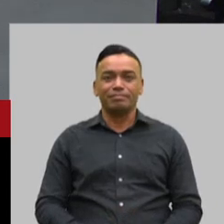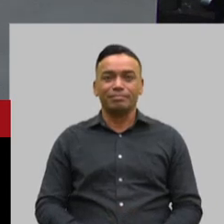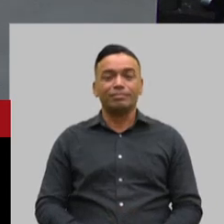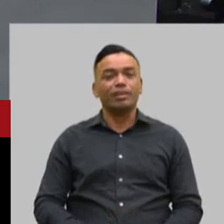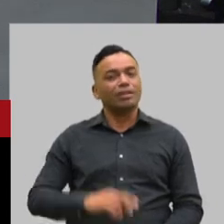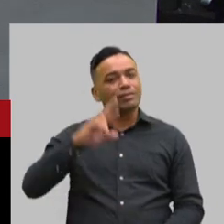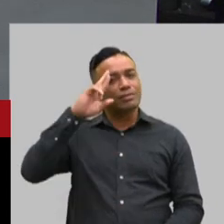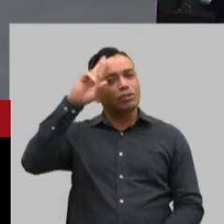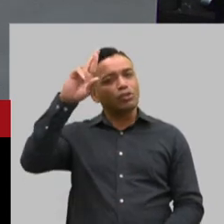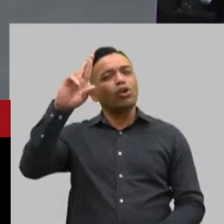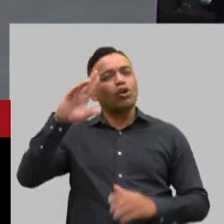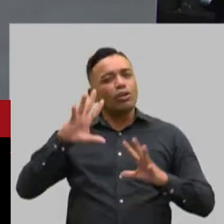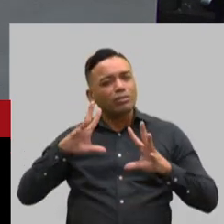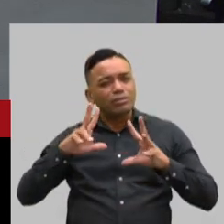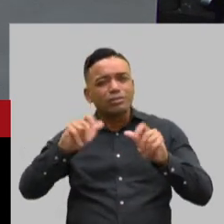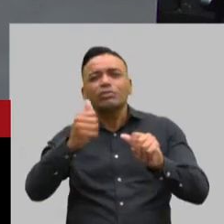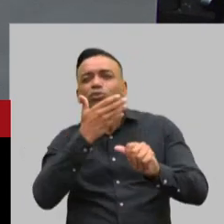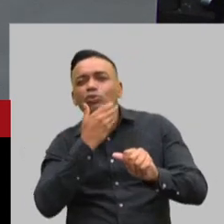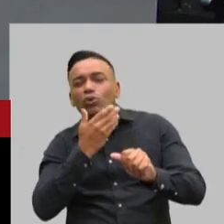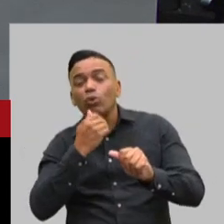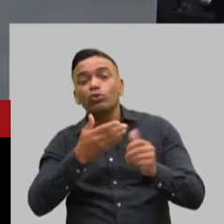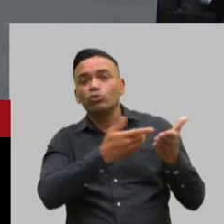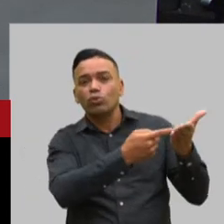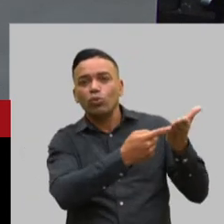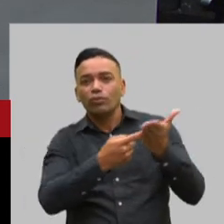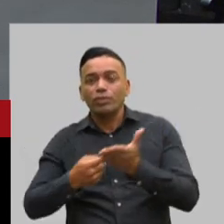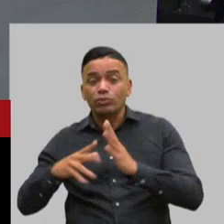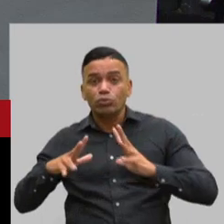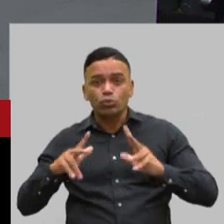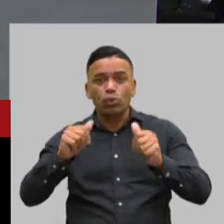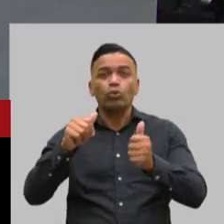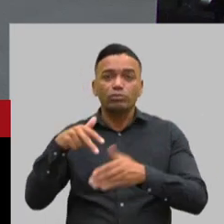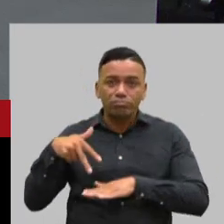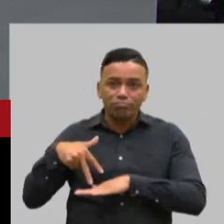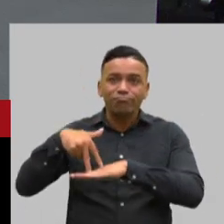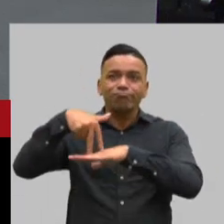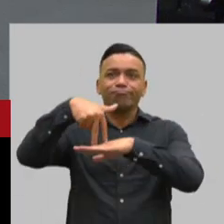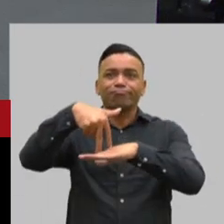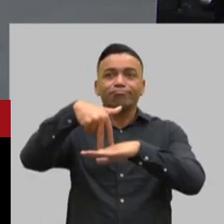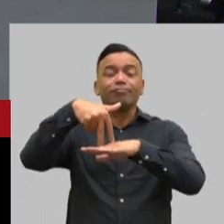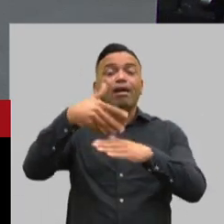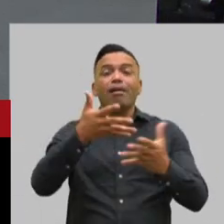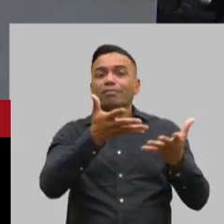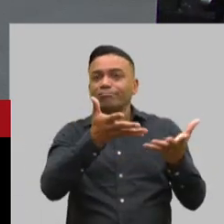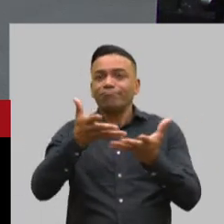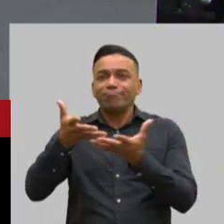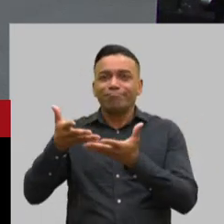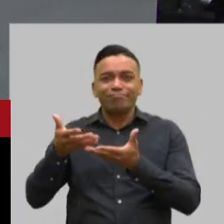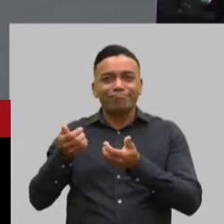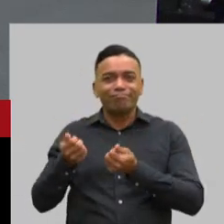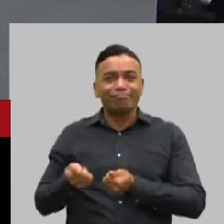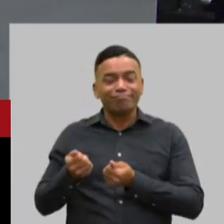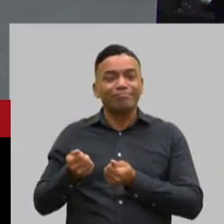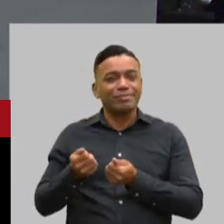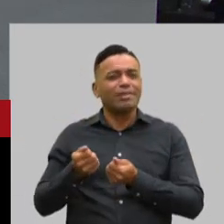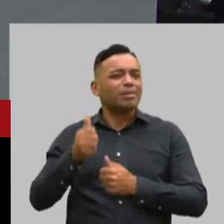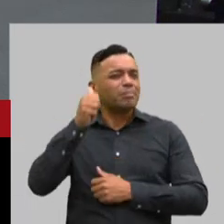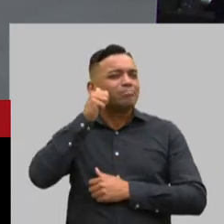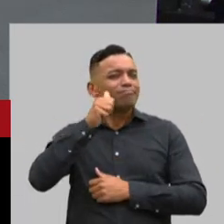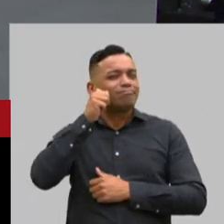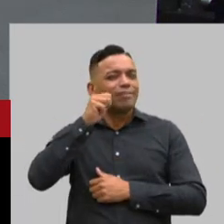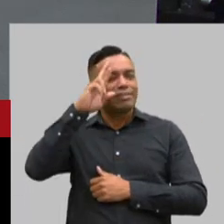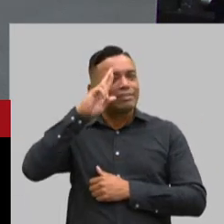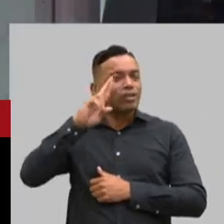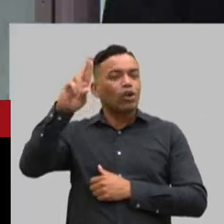Senhoras e senhores, convidamos todos para, de pé, receber neste plenário a excelentíssima senhora